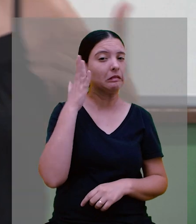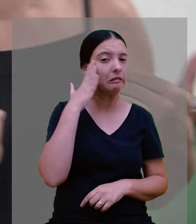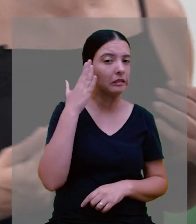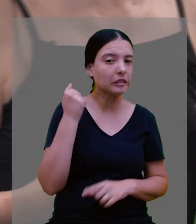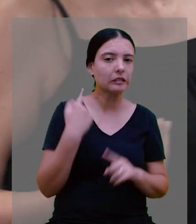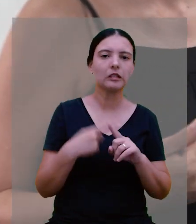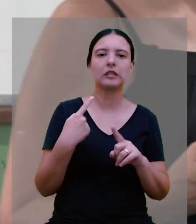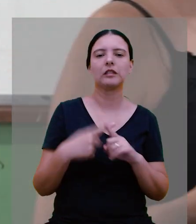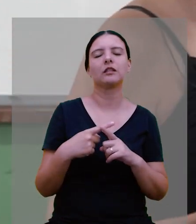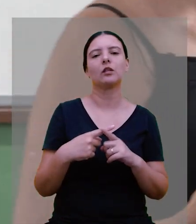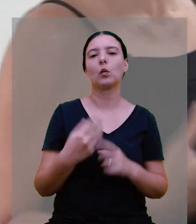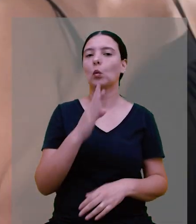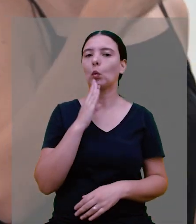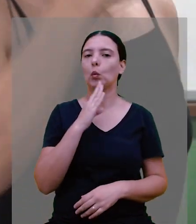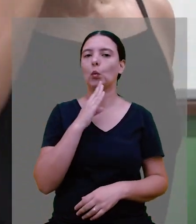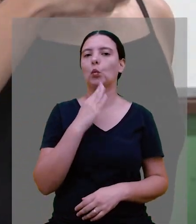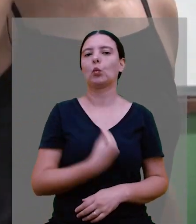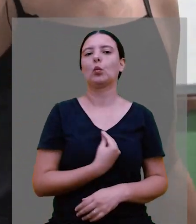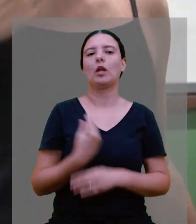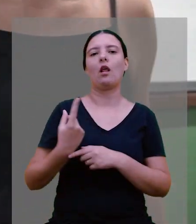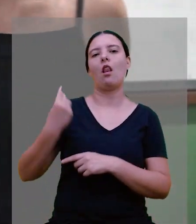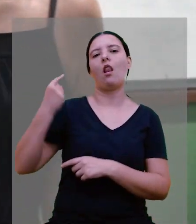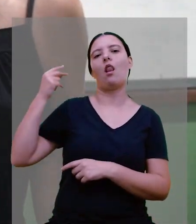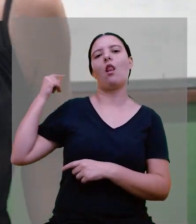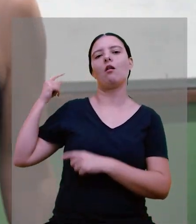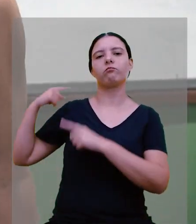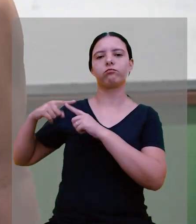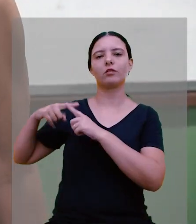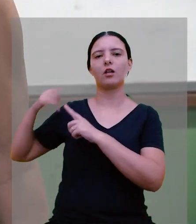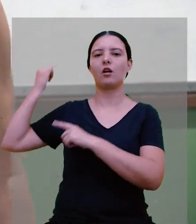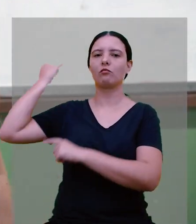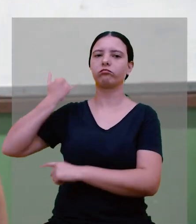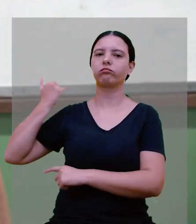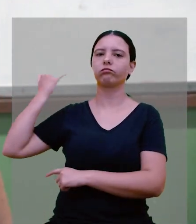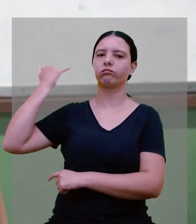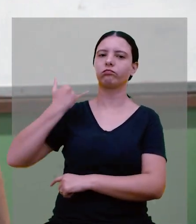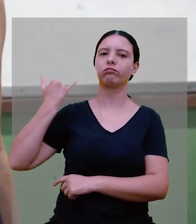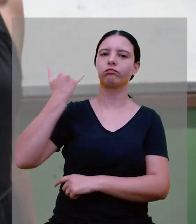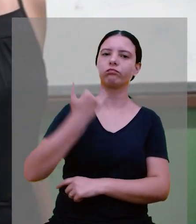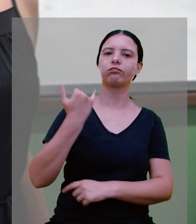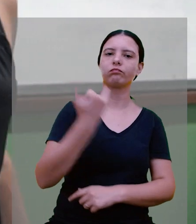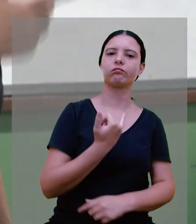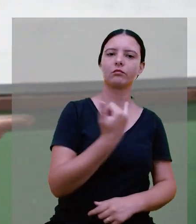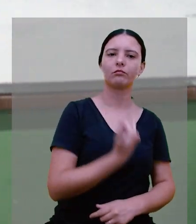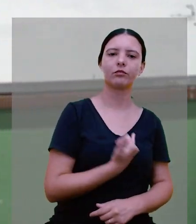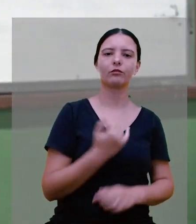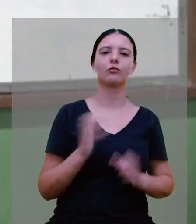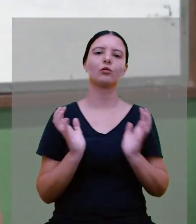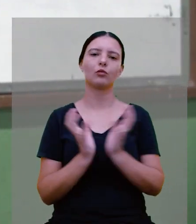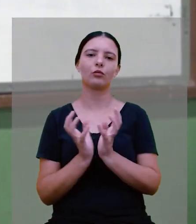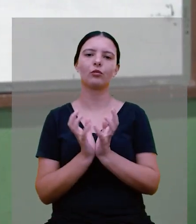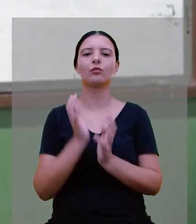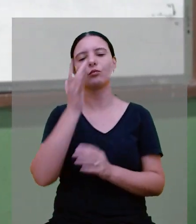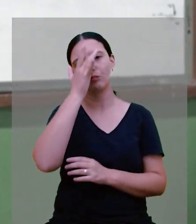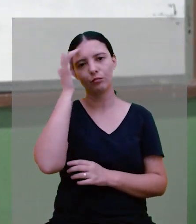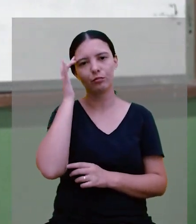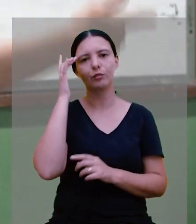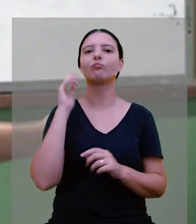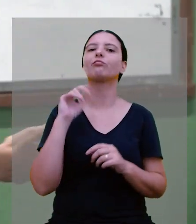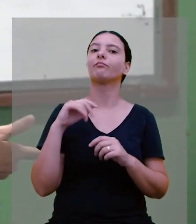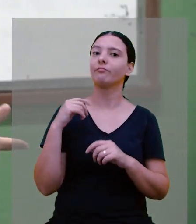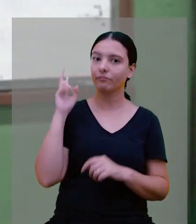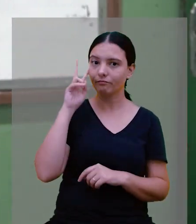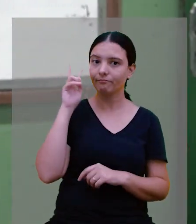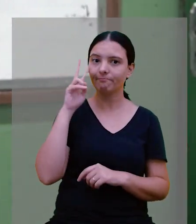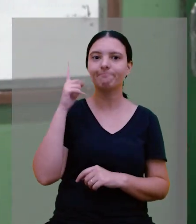de onde eu vim, porque alguém usou a palavra para contar essa história. Isso me faz pertencer ao grupo das pessoas descendentes dessa história